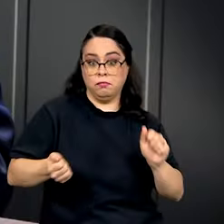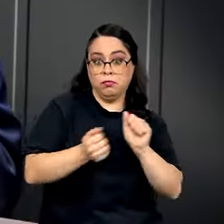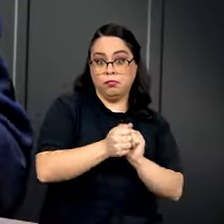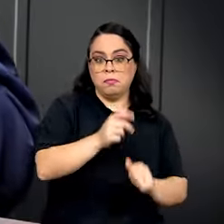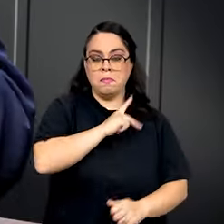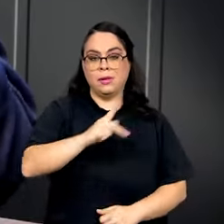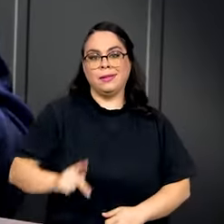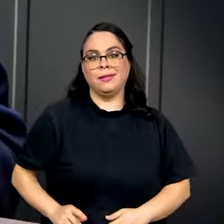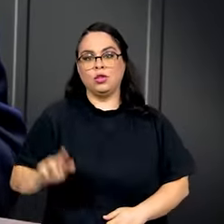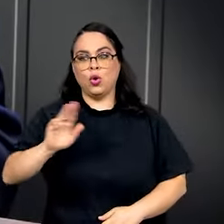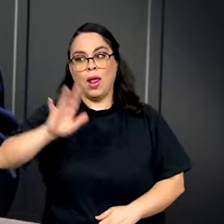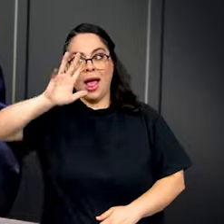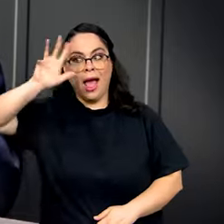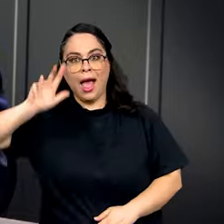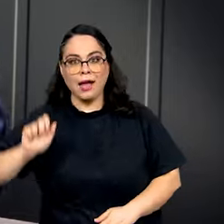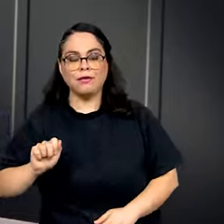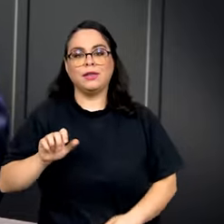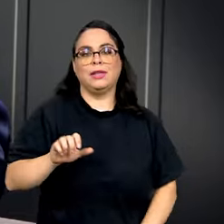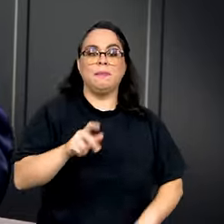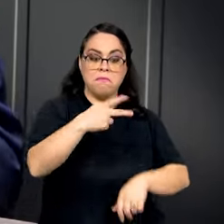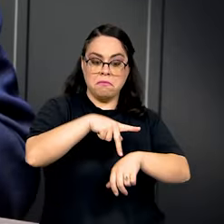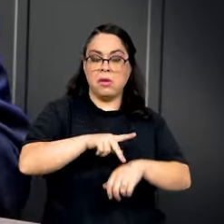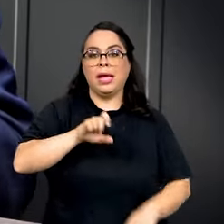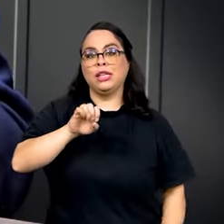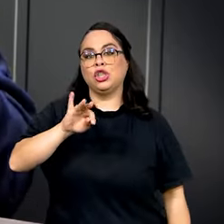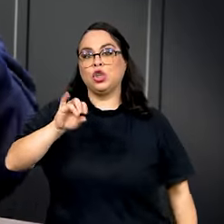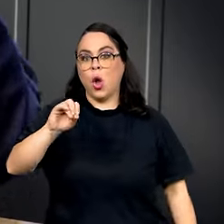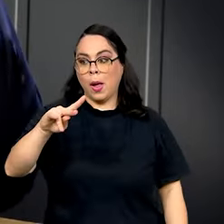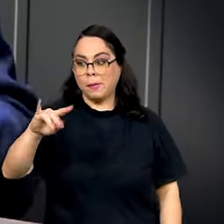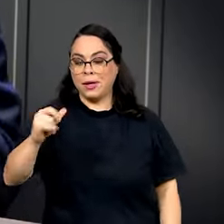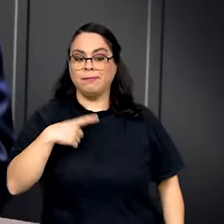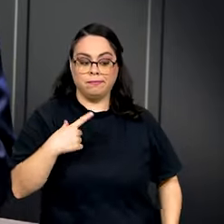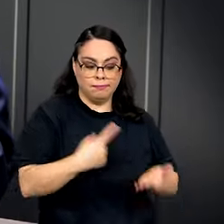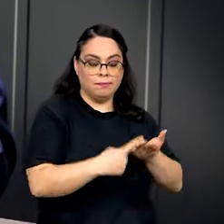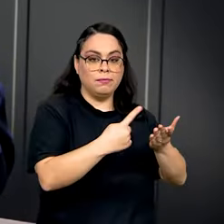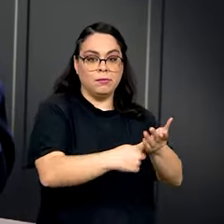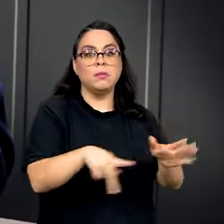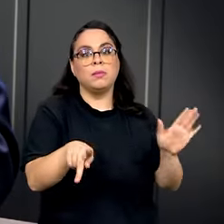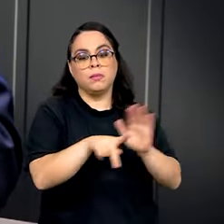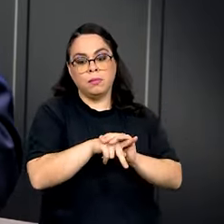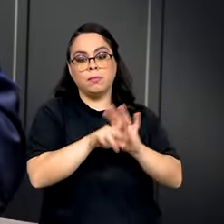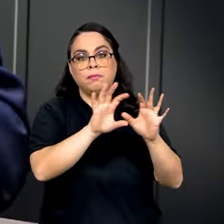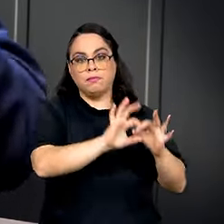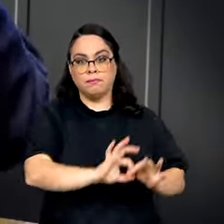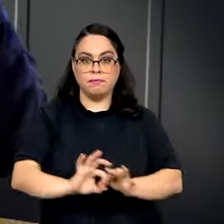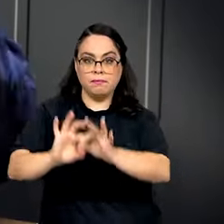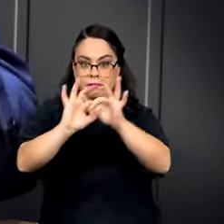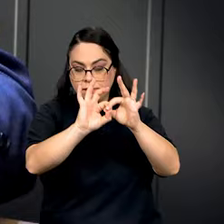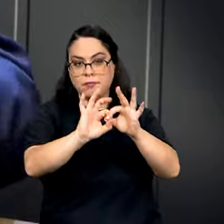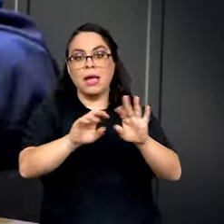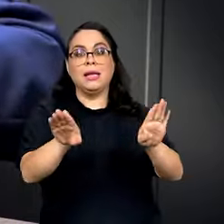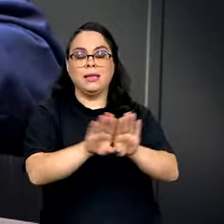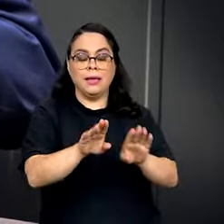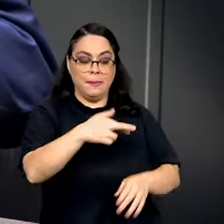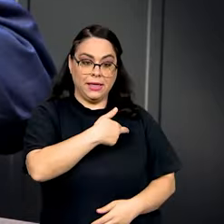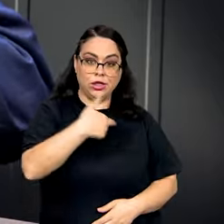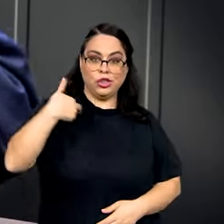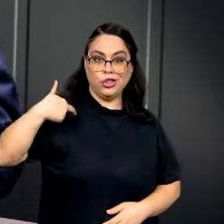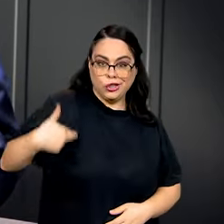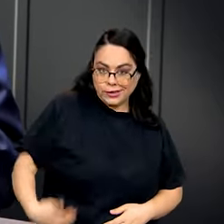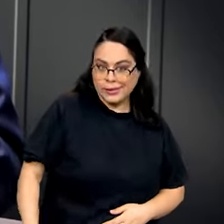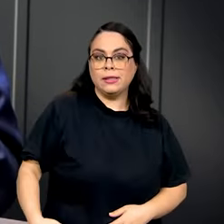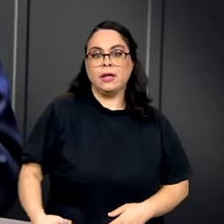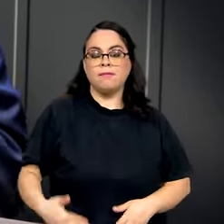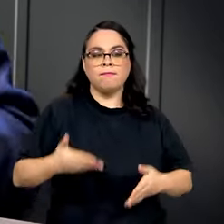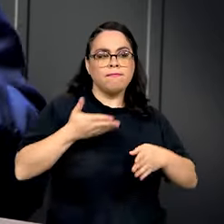numa reunião na África na Etiópia na numa agenda com a união na China